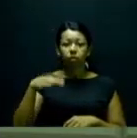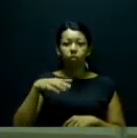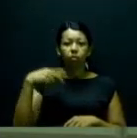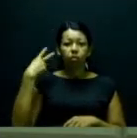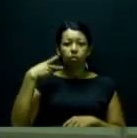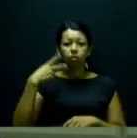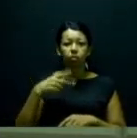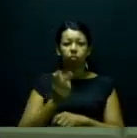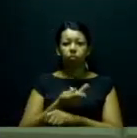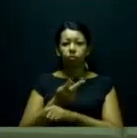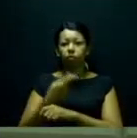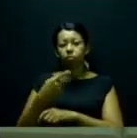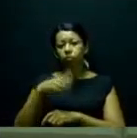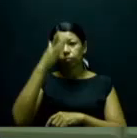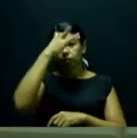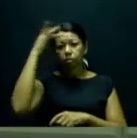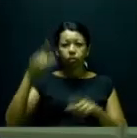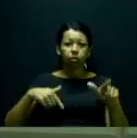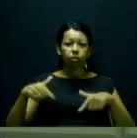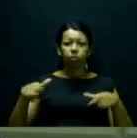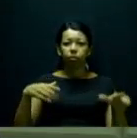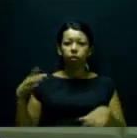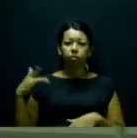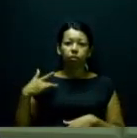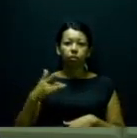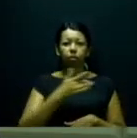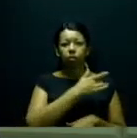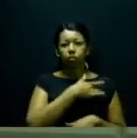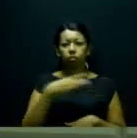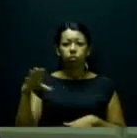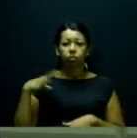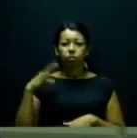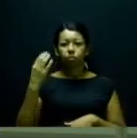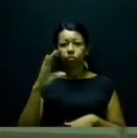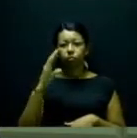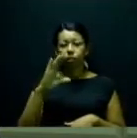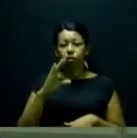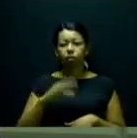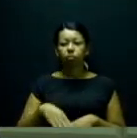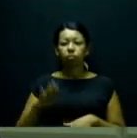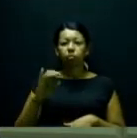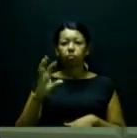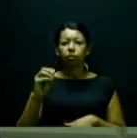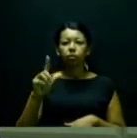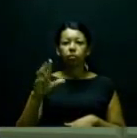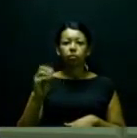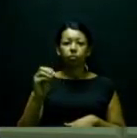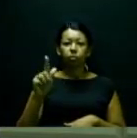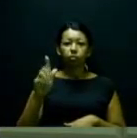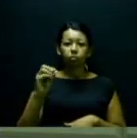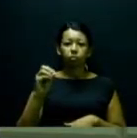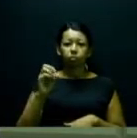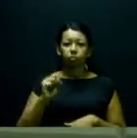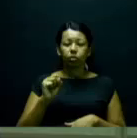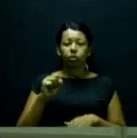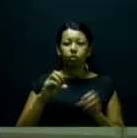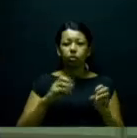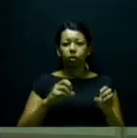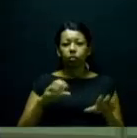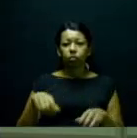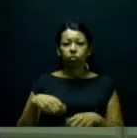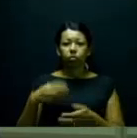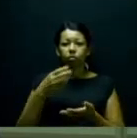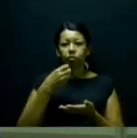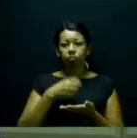foram procurados por profissionais que atuam na área de saúde municipal, com os biólogos e os técnicos em farmácia, que não